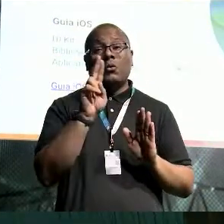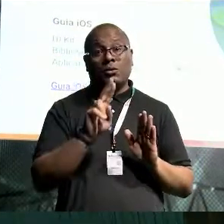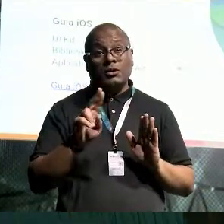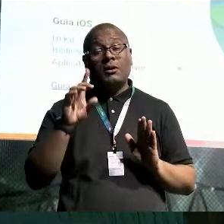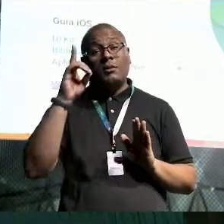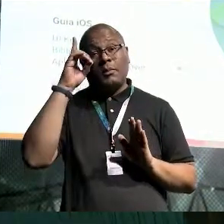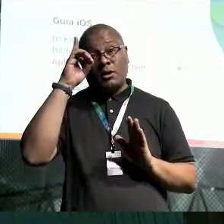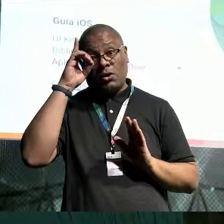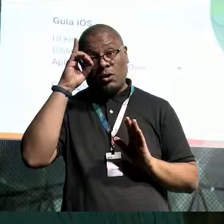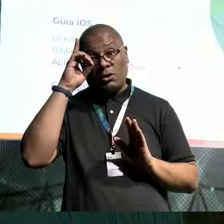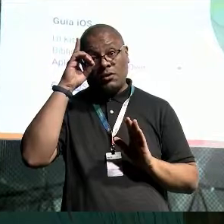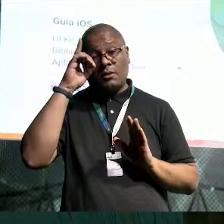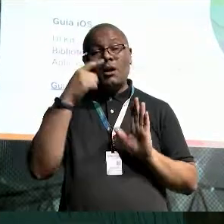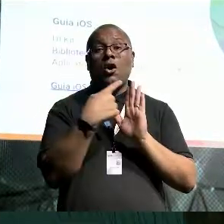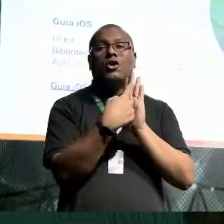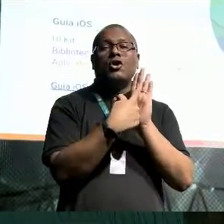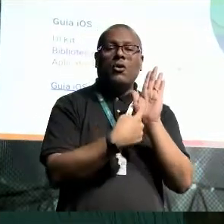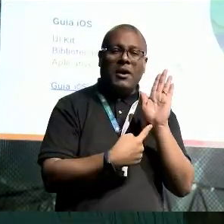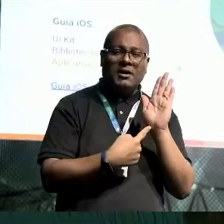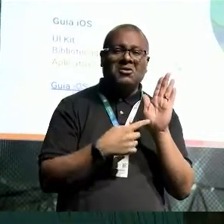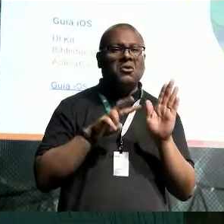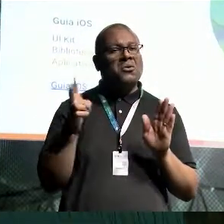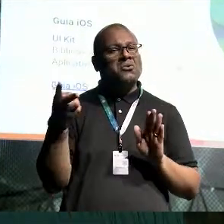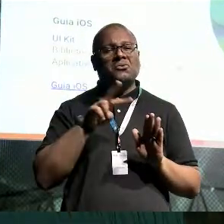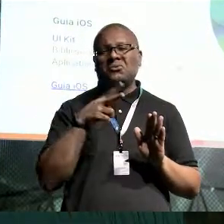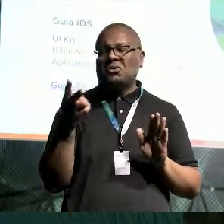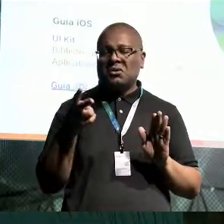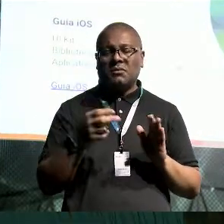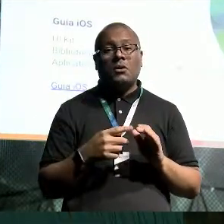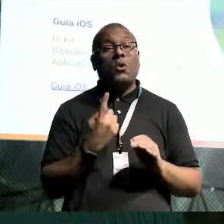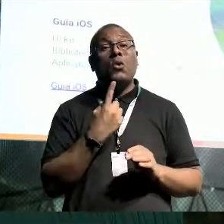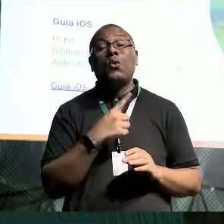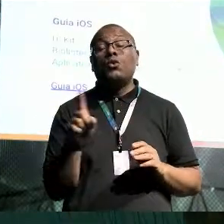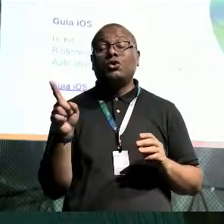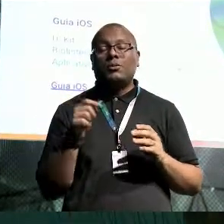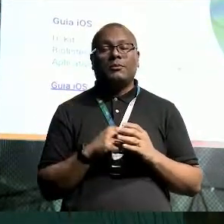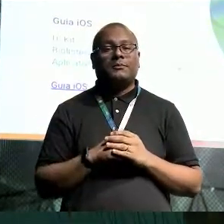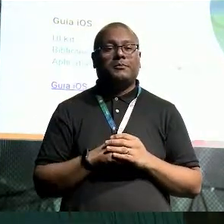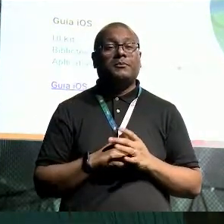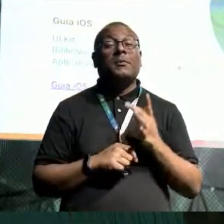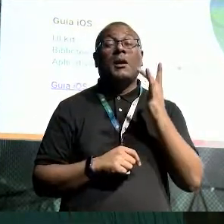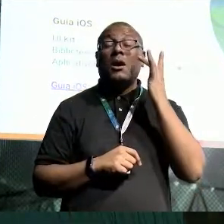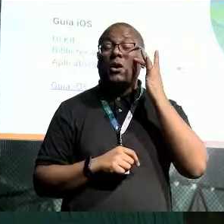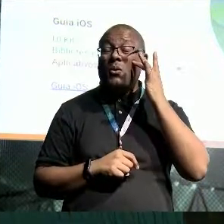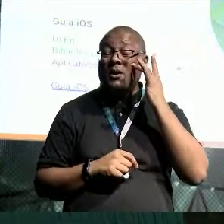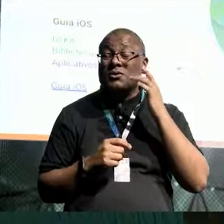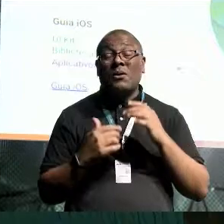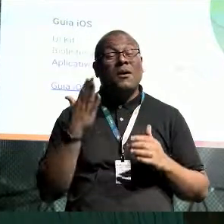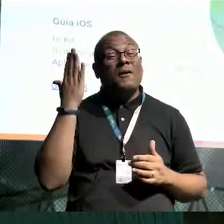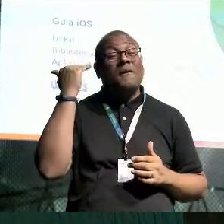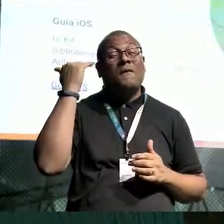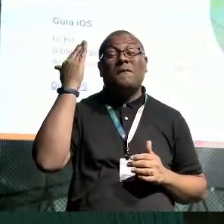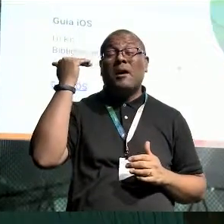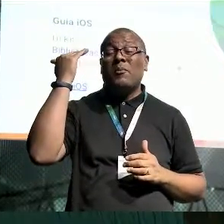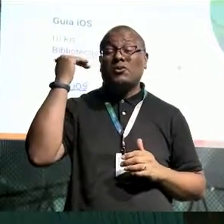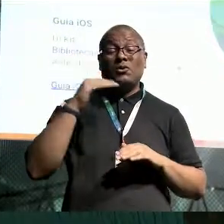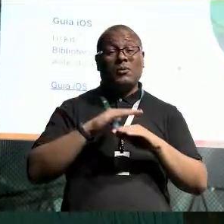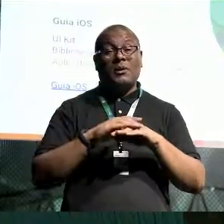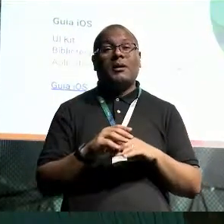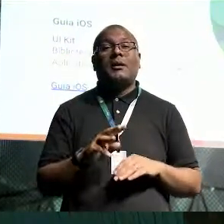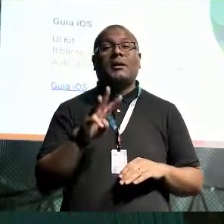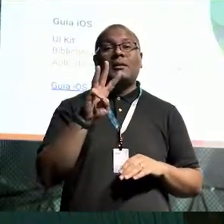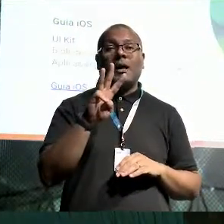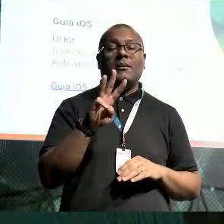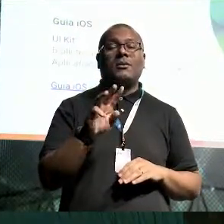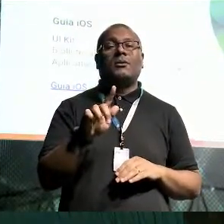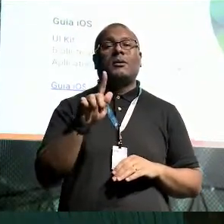para iOS, ou aplicativos híbridos. E, por último, eu acho que é o mais conhecido de todos, a gente tem a